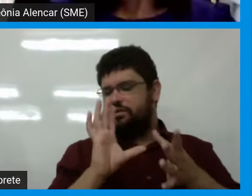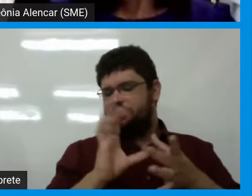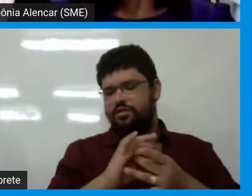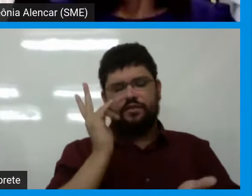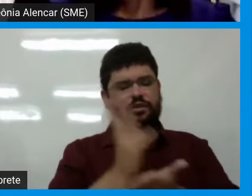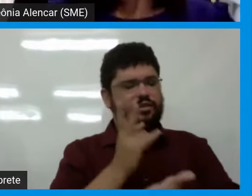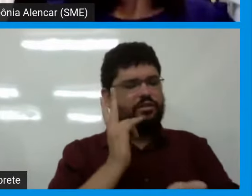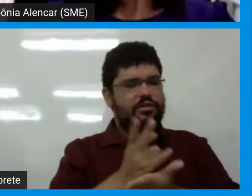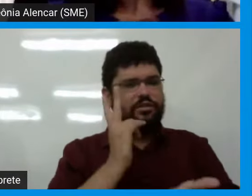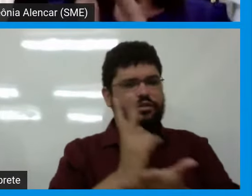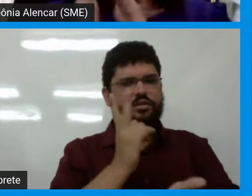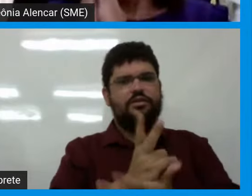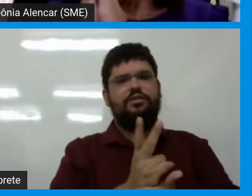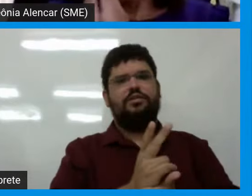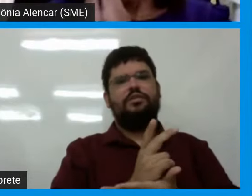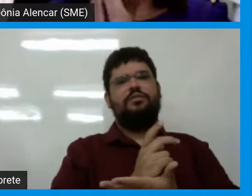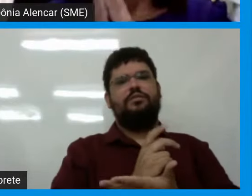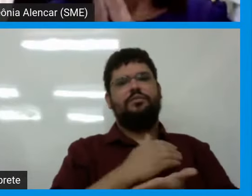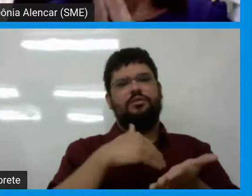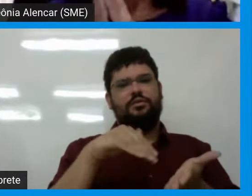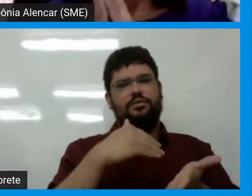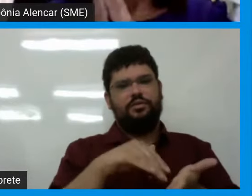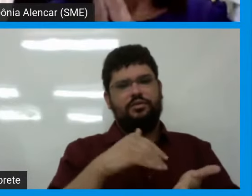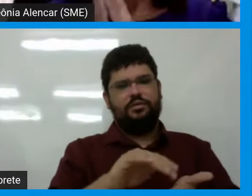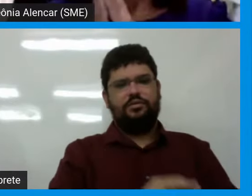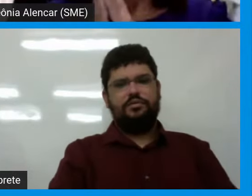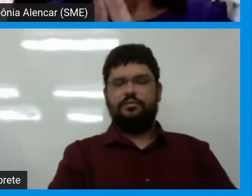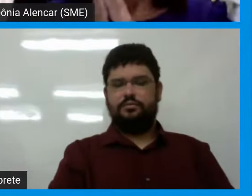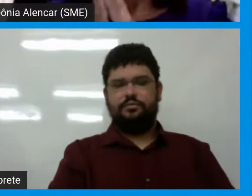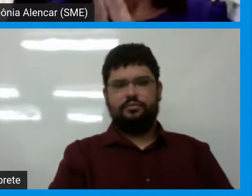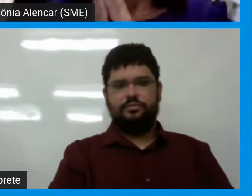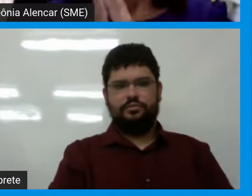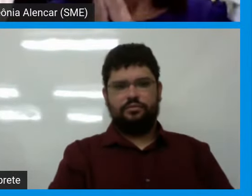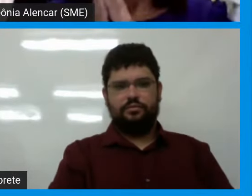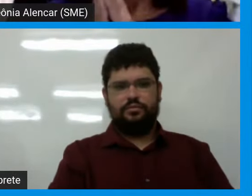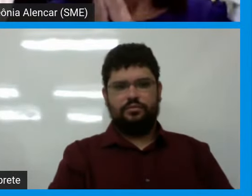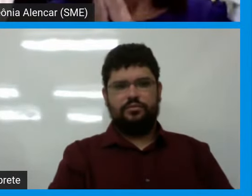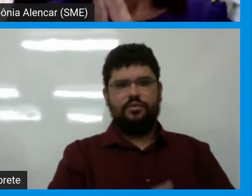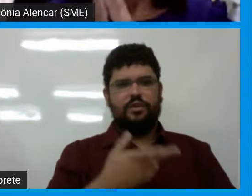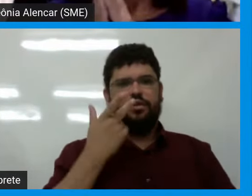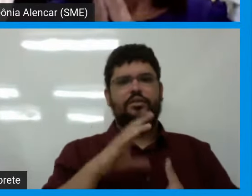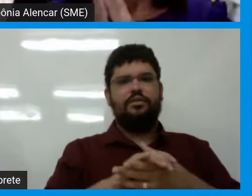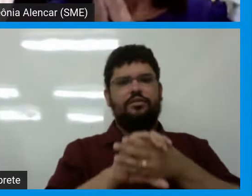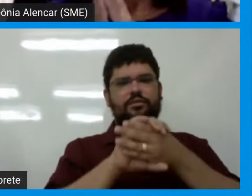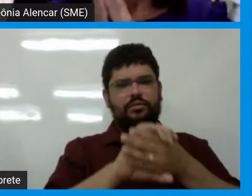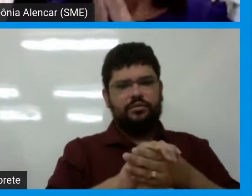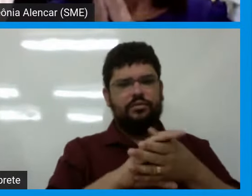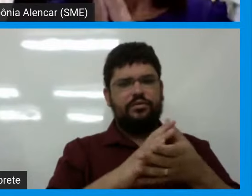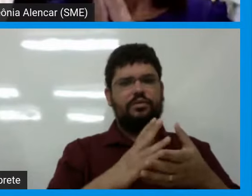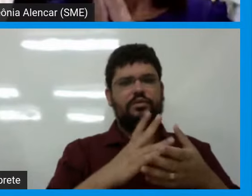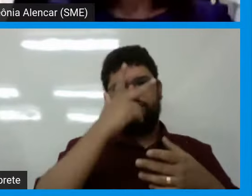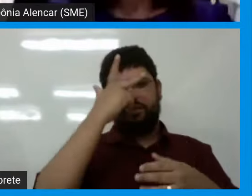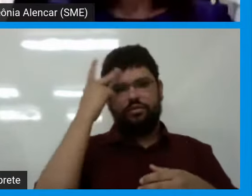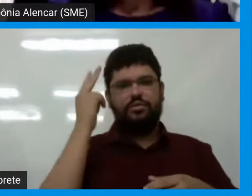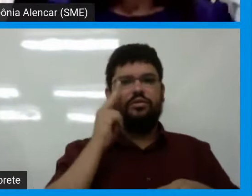Muitíssimo obrigado mais uma vez pelo convite. Eu gostaria de saudar todos que nos acompanham no